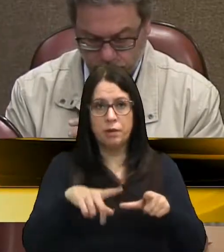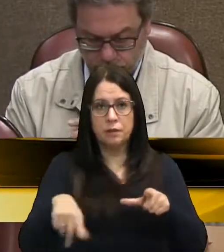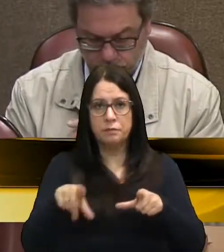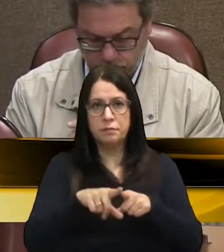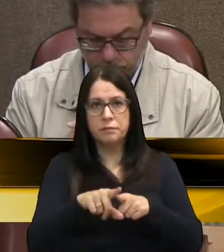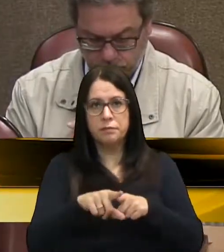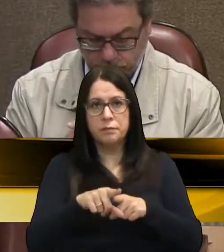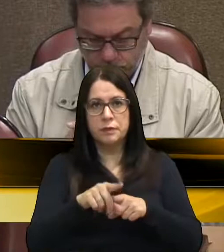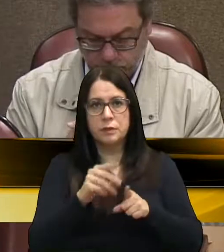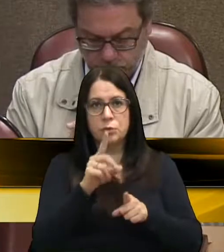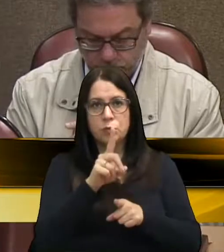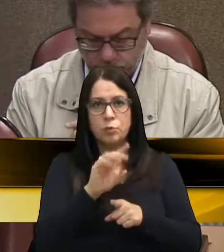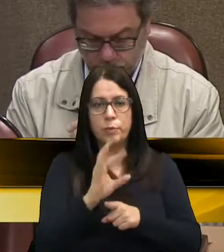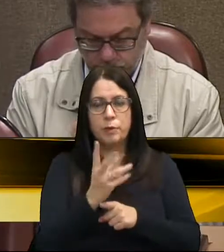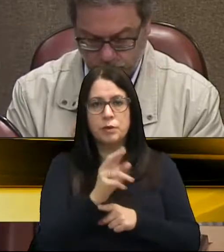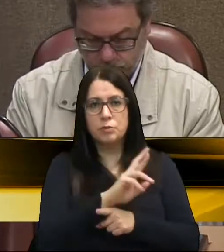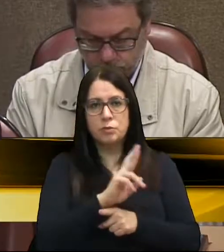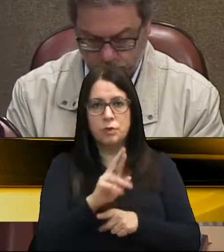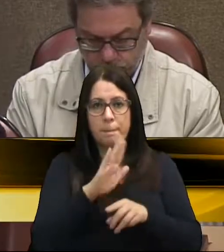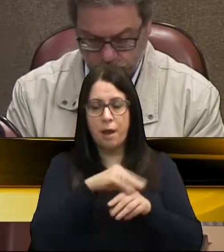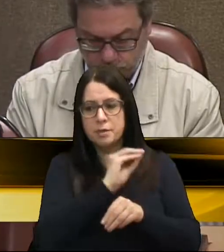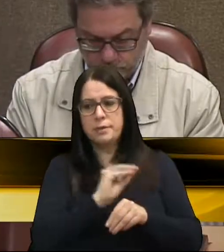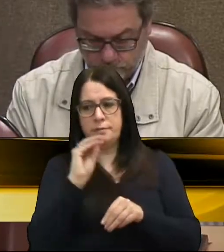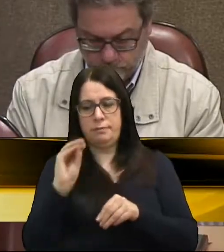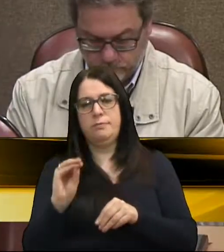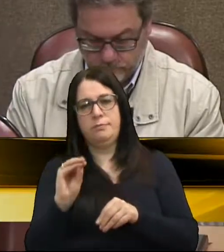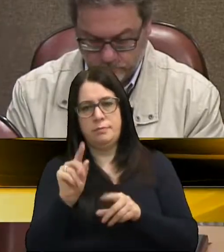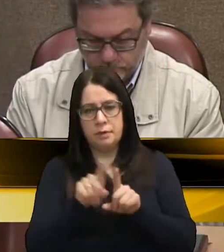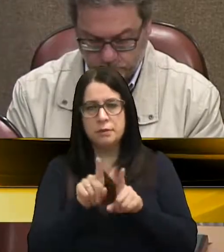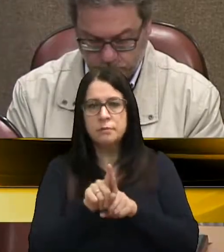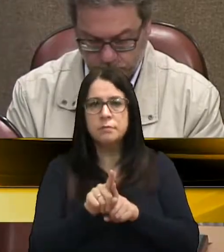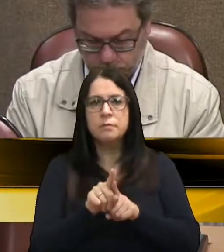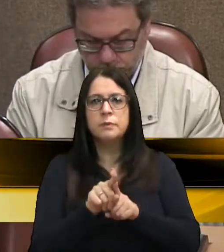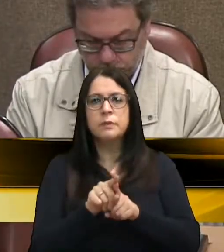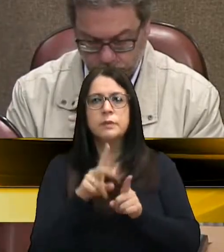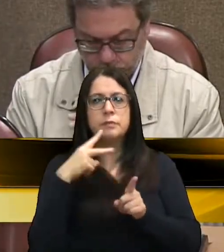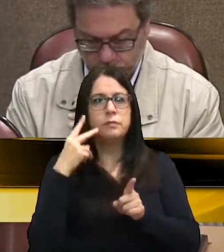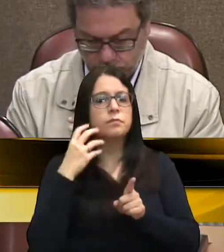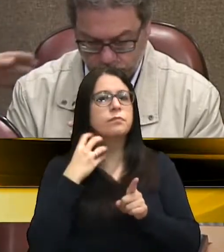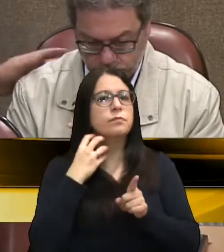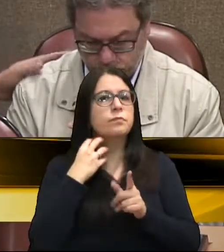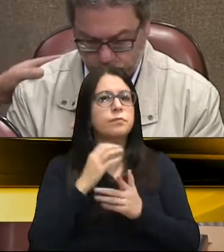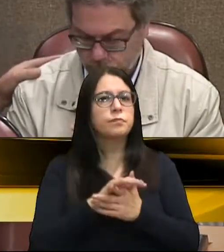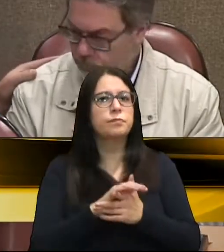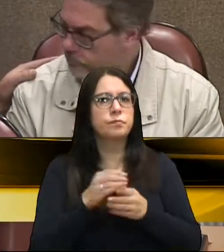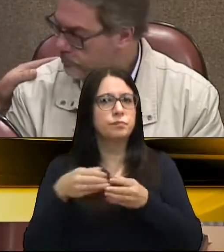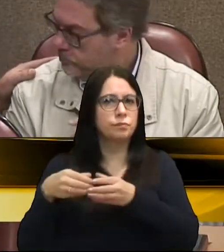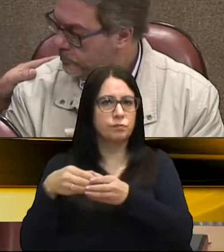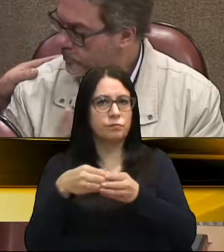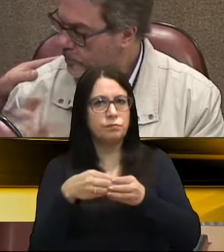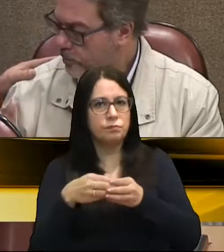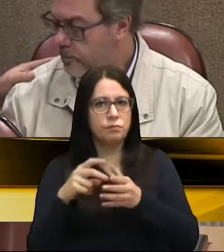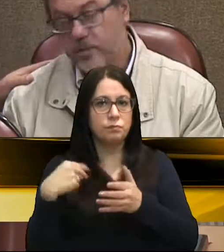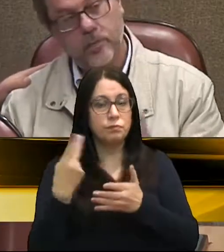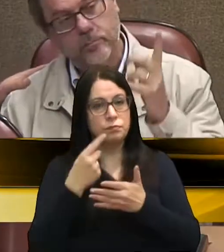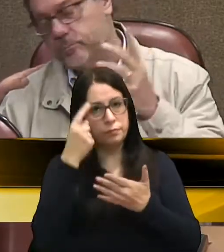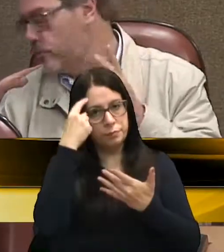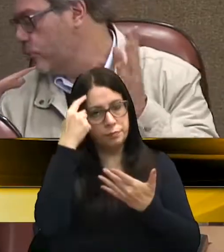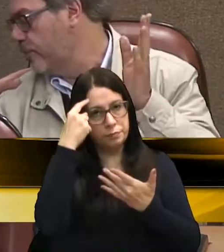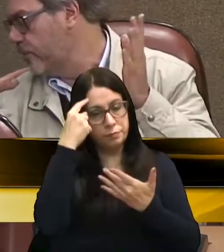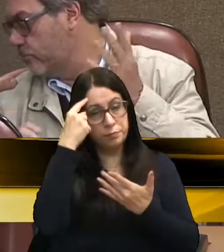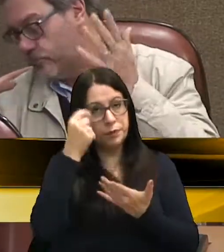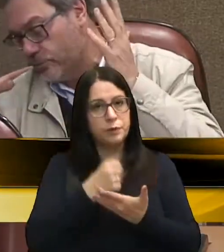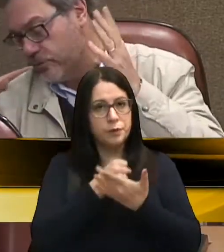nós realocamos R$1 milhão a mais. Na questão, vereador Ricardo Adenluz, do turismo, nós pensando na questão